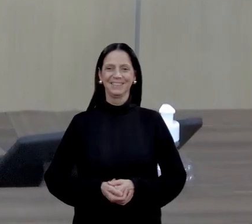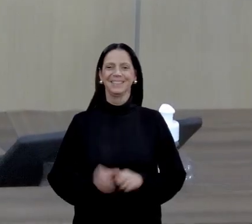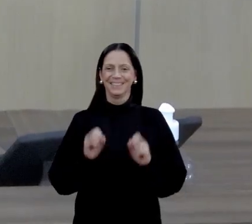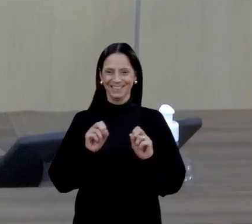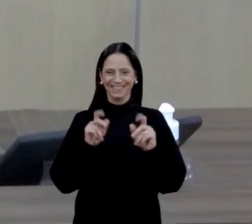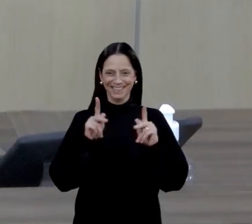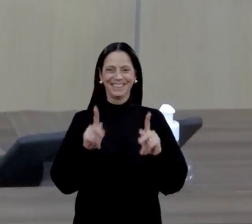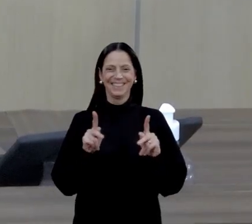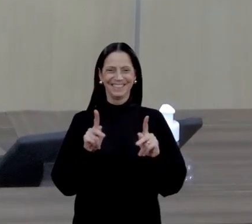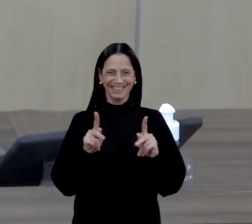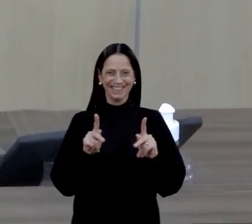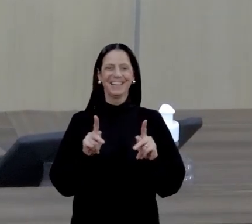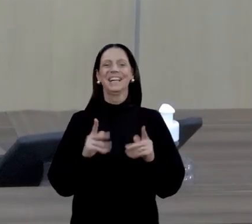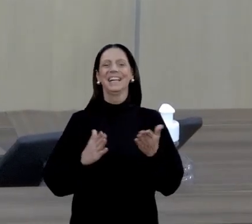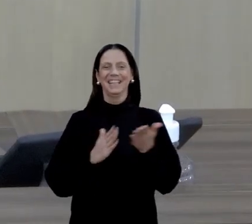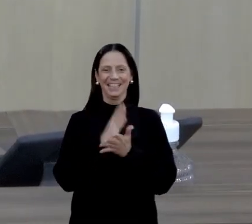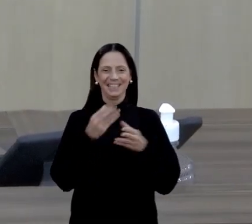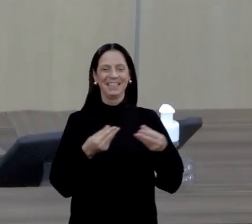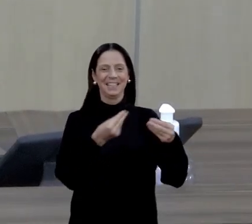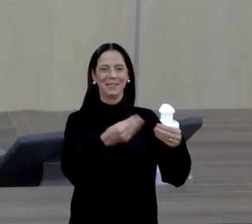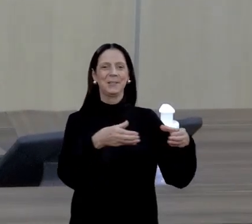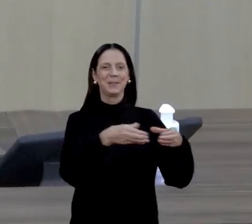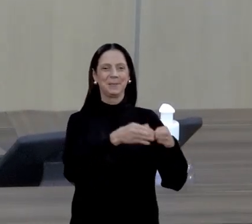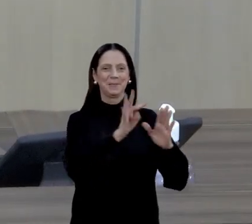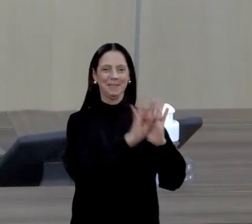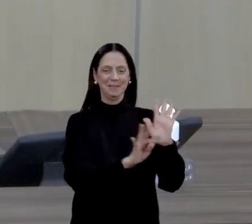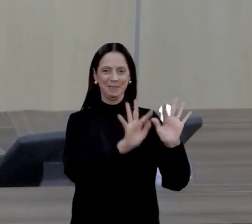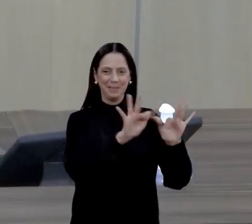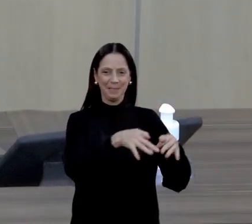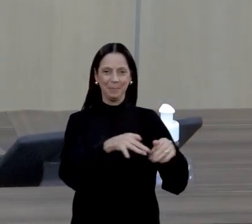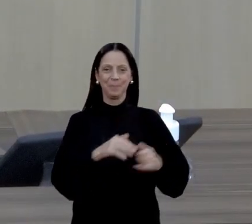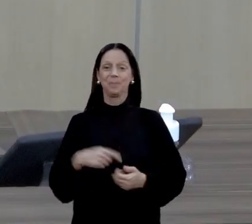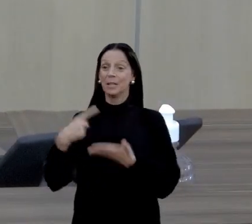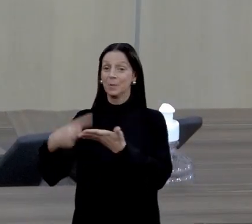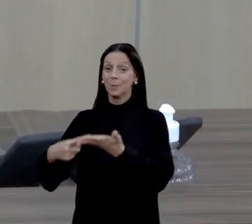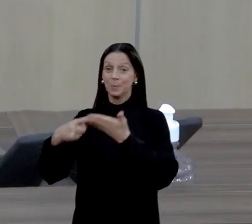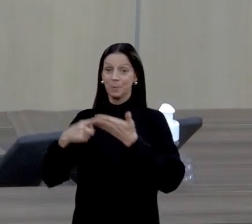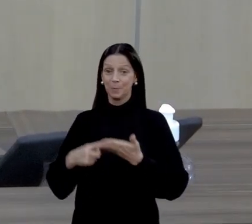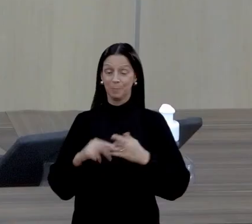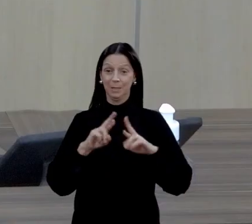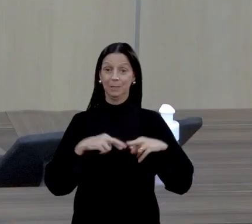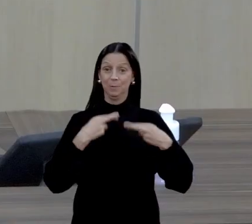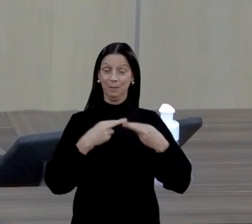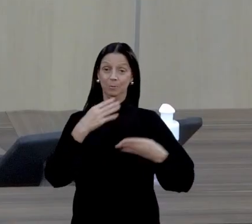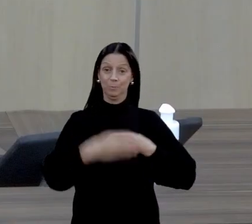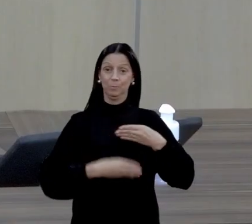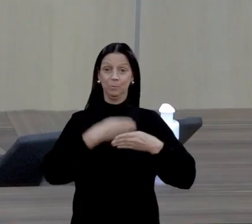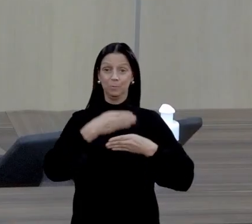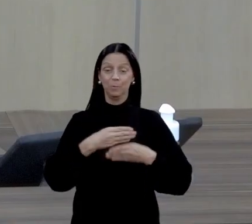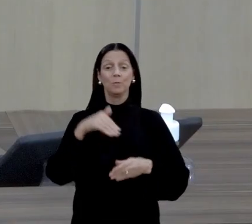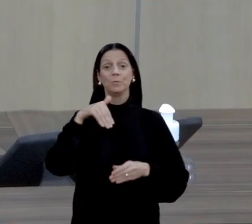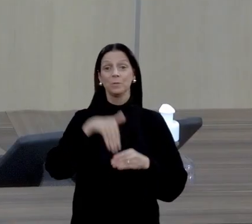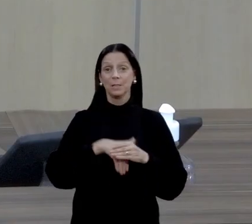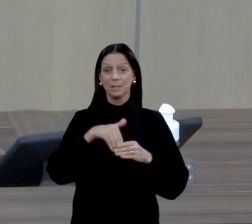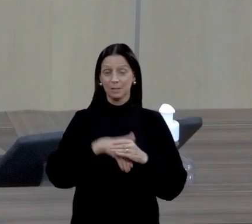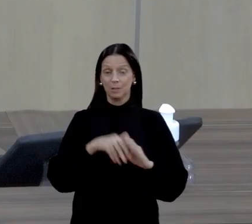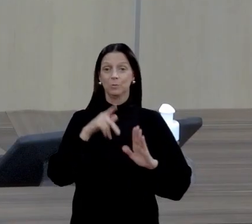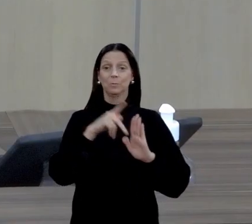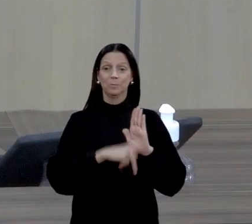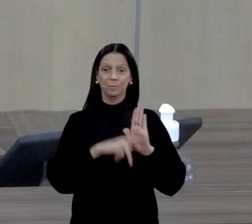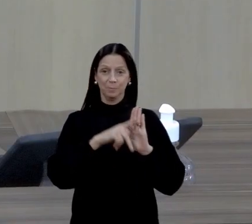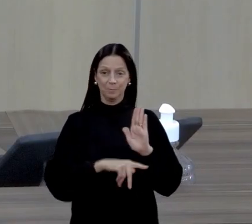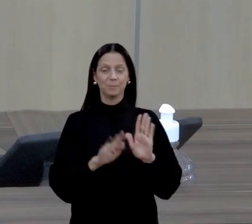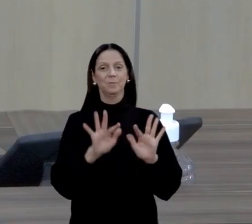Ok, aprovado em a comissão de redação final. Convoco uma reunião extraordinária para a votação da redação final dos projetos